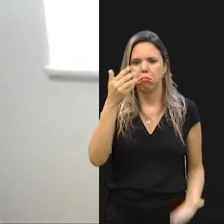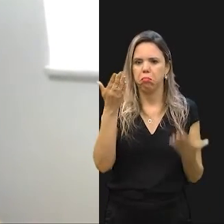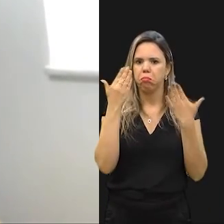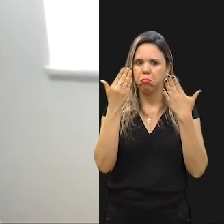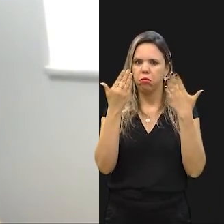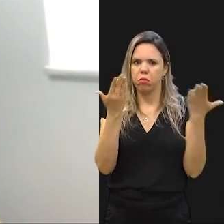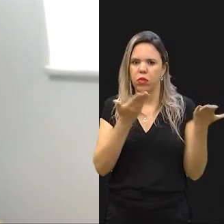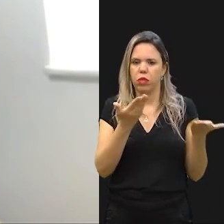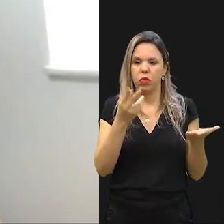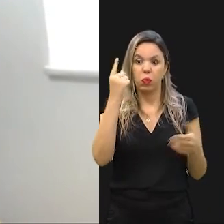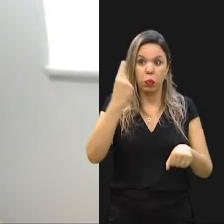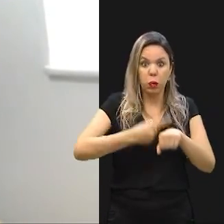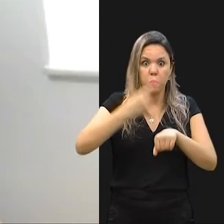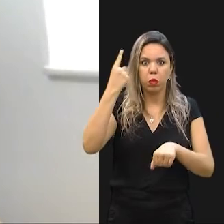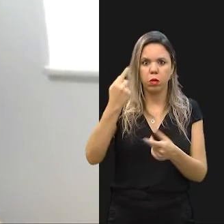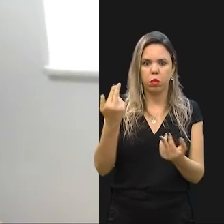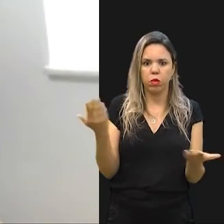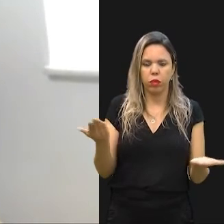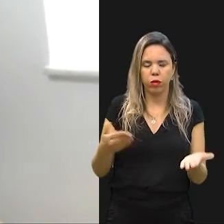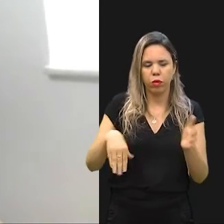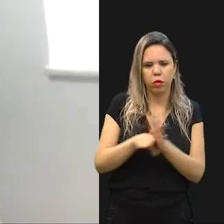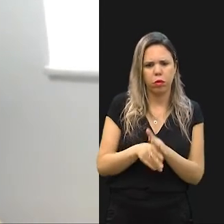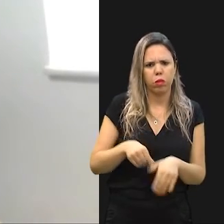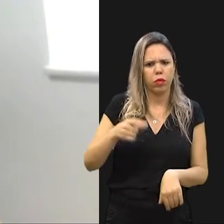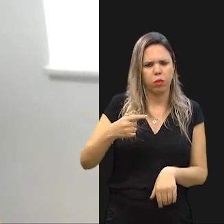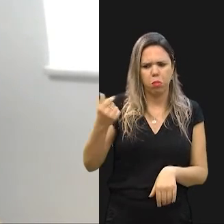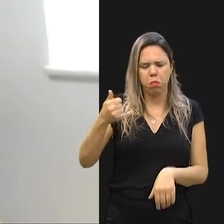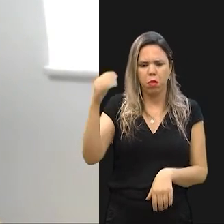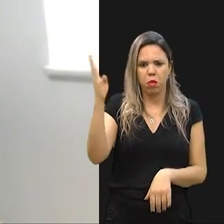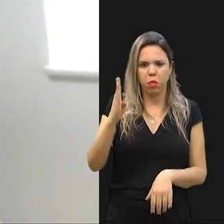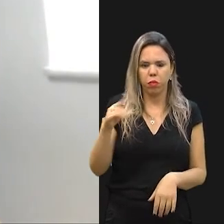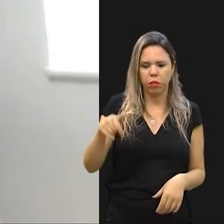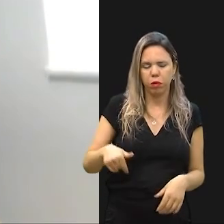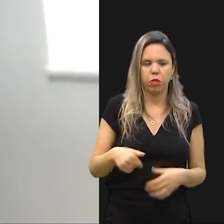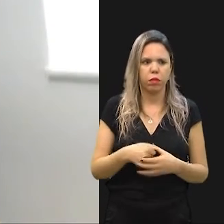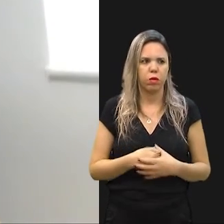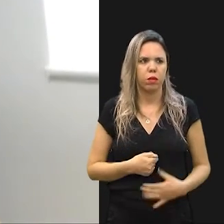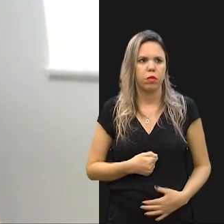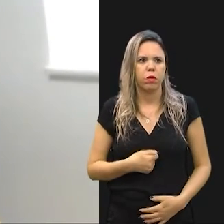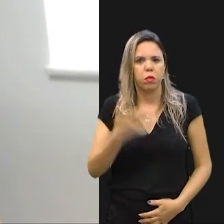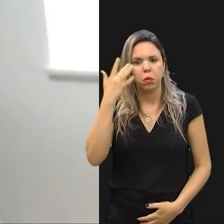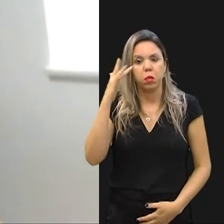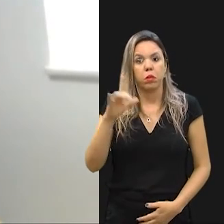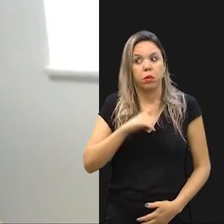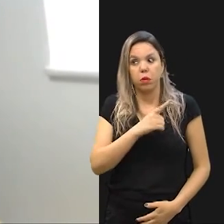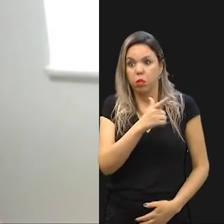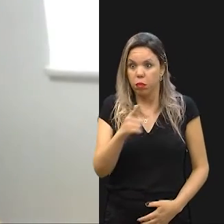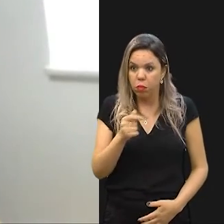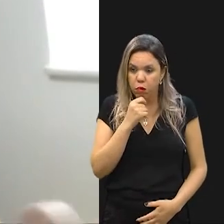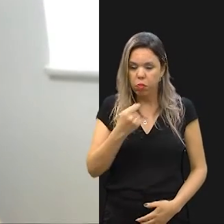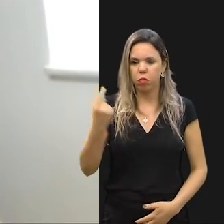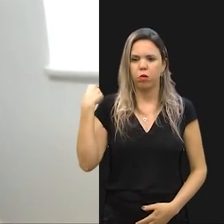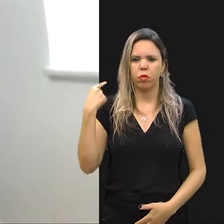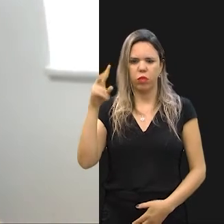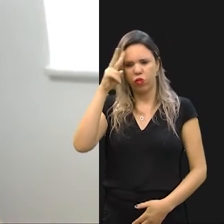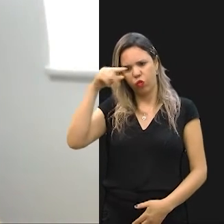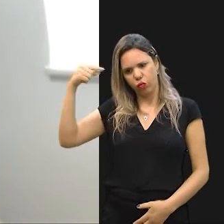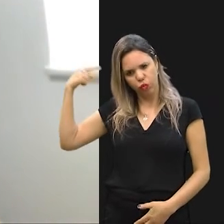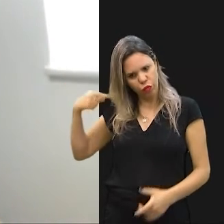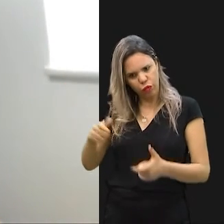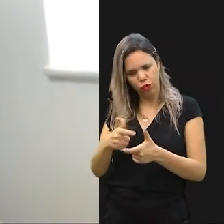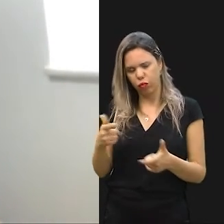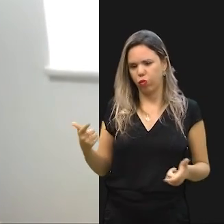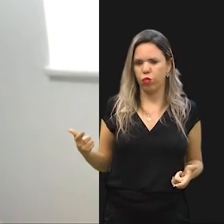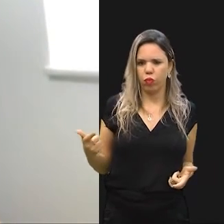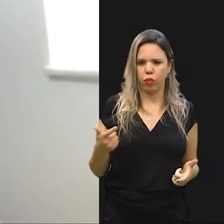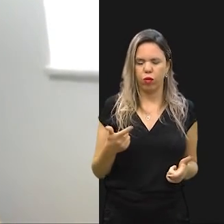dessas antes. Eu acho que é inusitado aqui no Brasil. Não sei se a gente não tinha um histórico muito grande ou se não